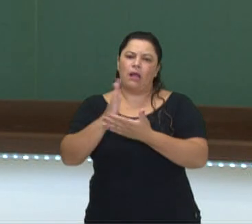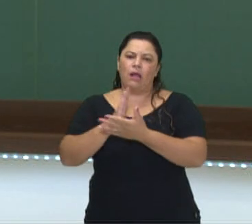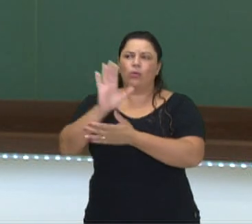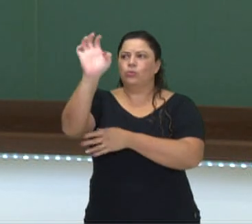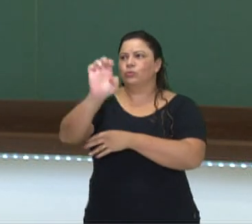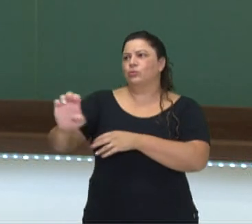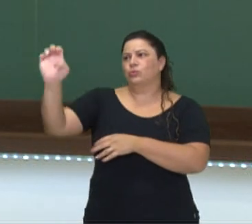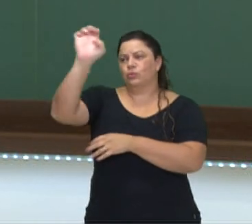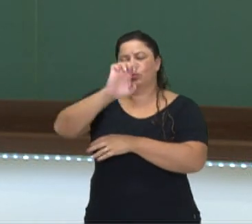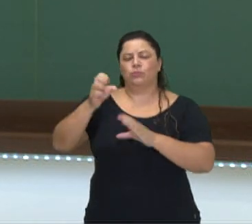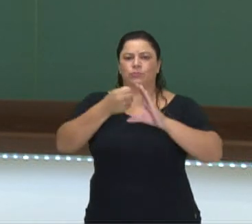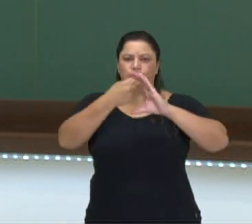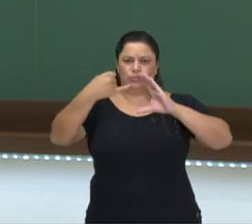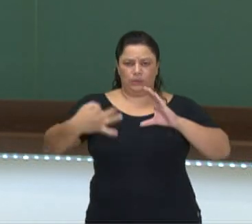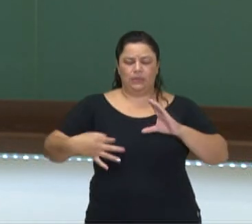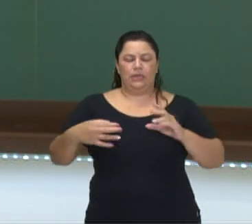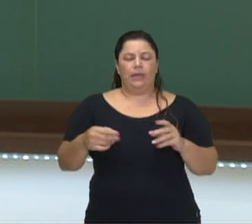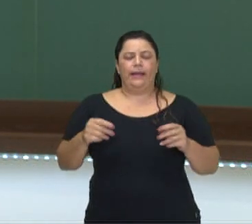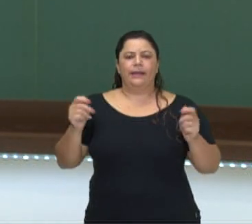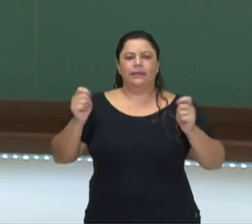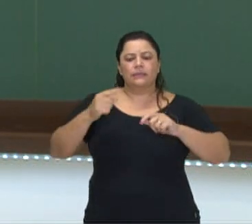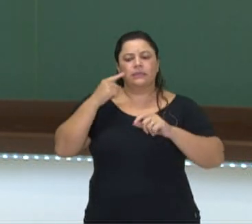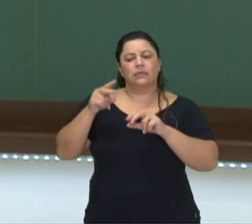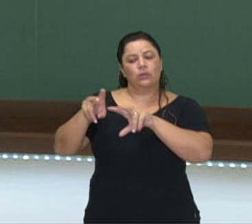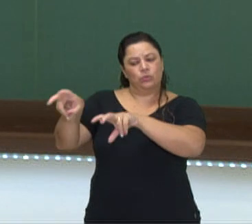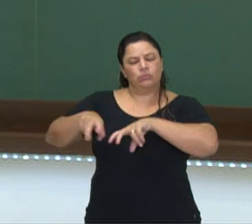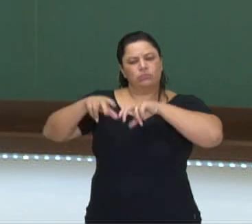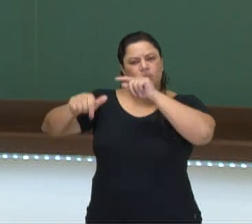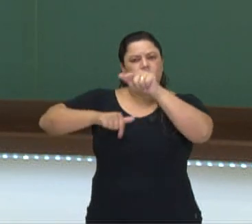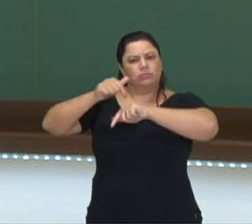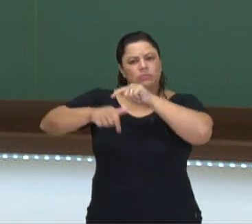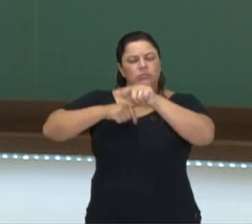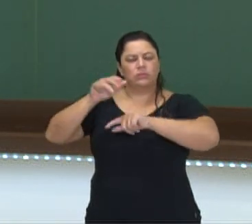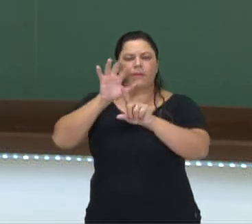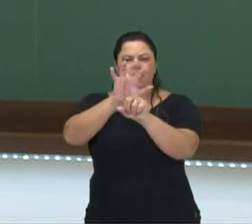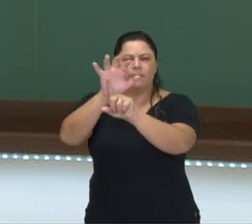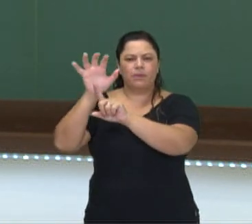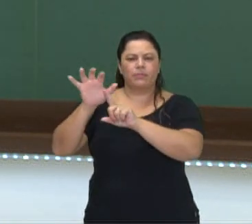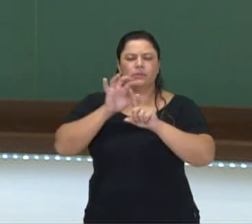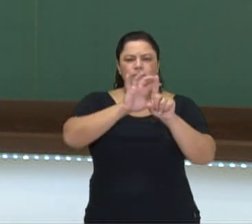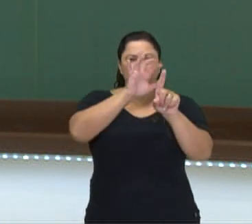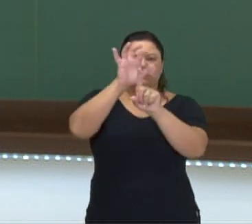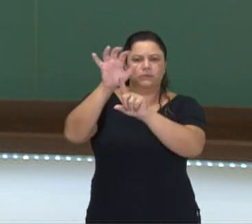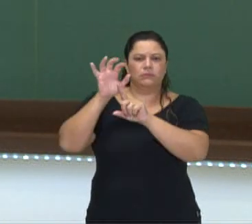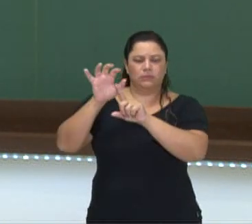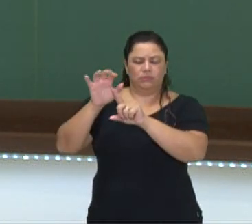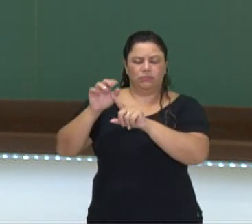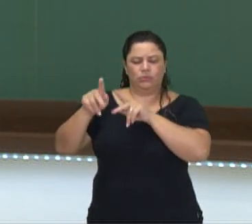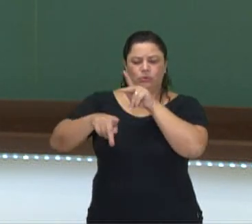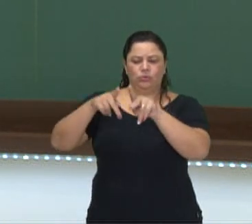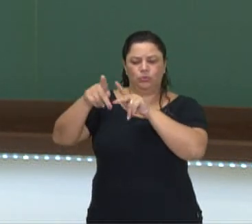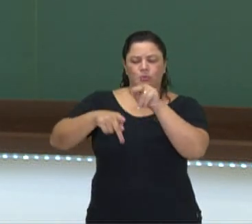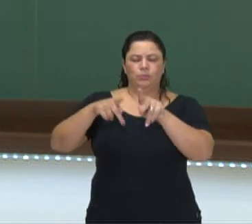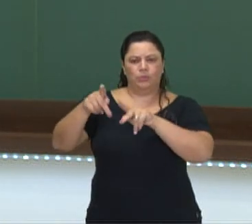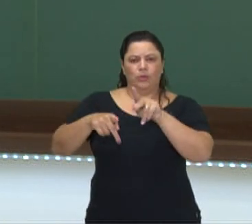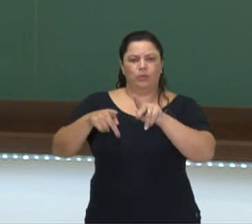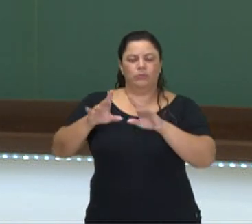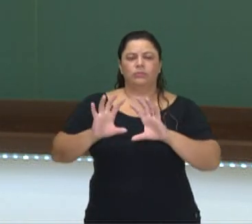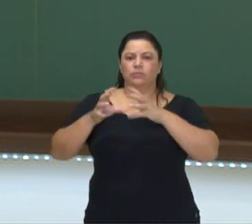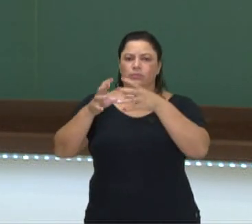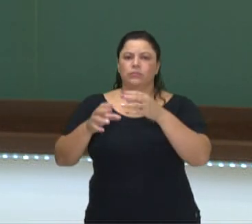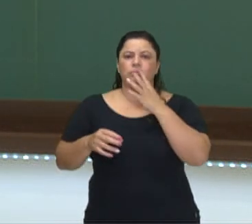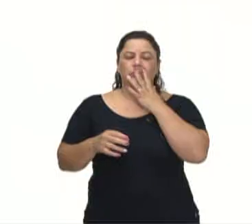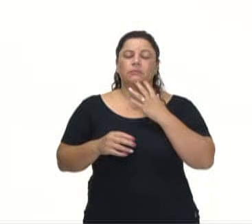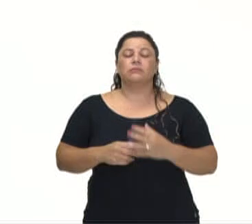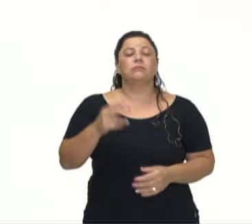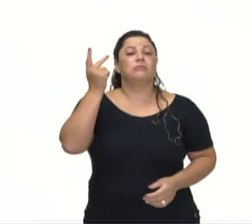a gente tem essa característica ali desta parte, ter essa influência desses povos que vieram para esta porção.